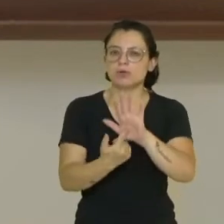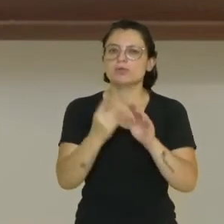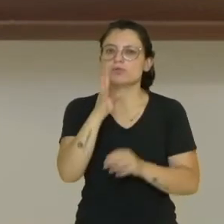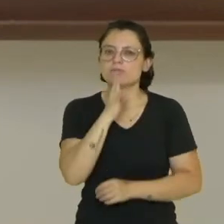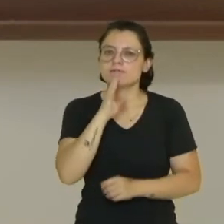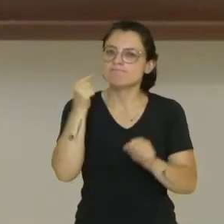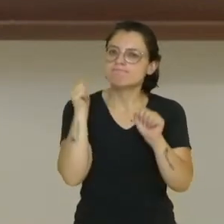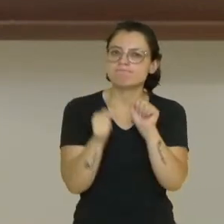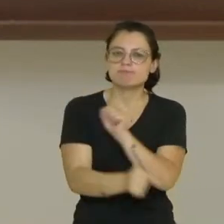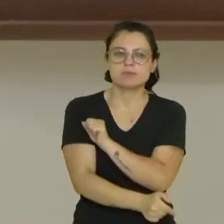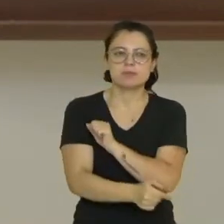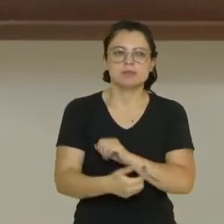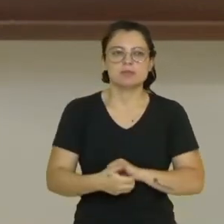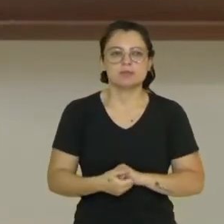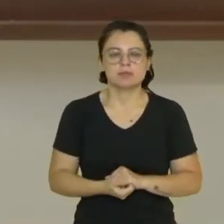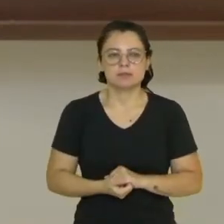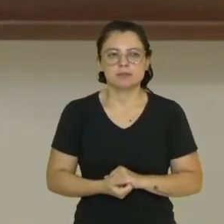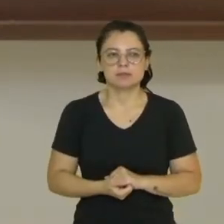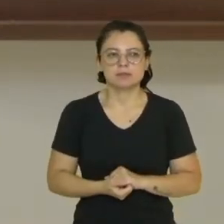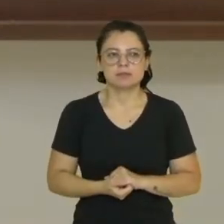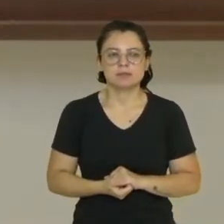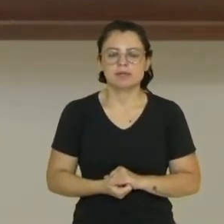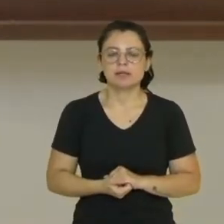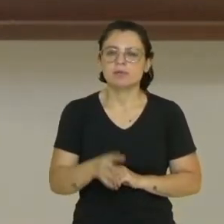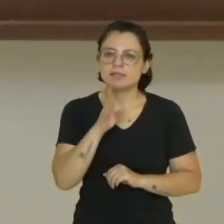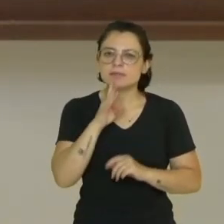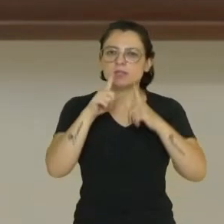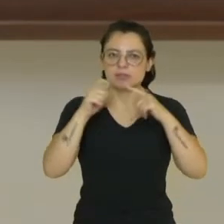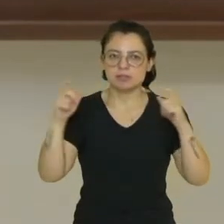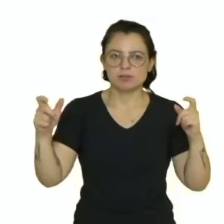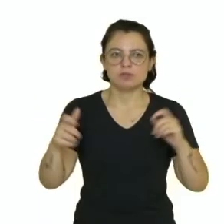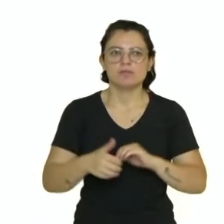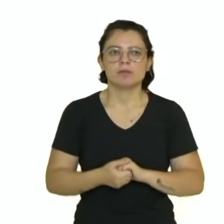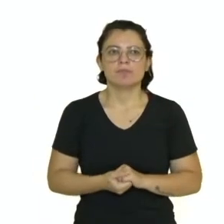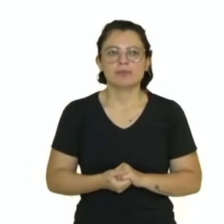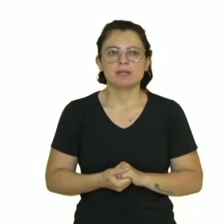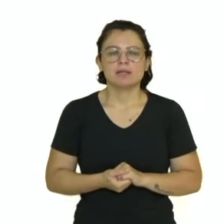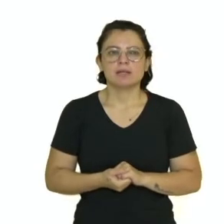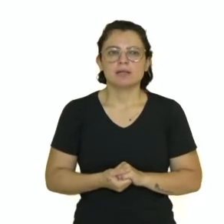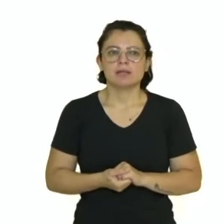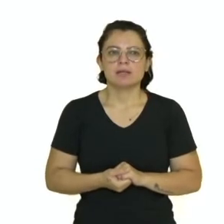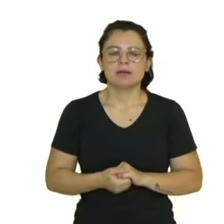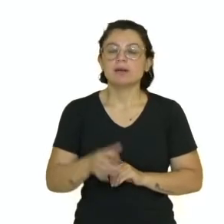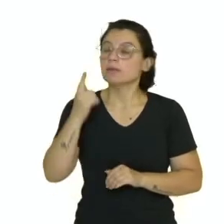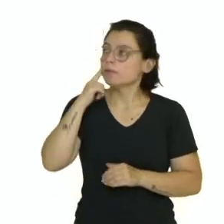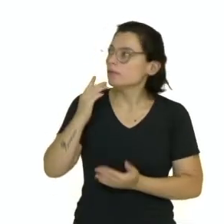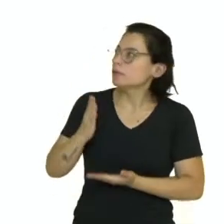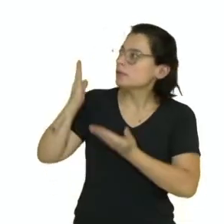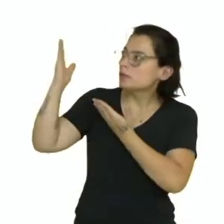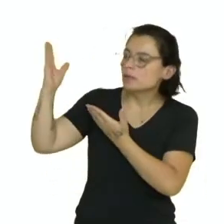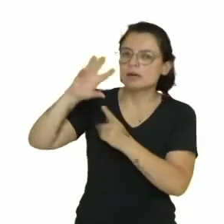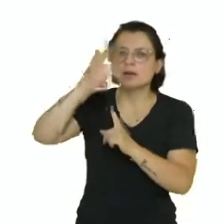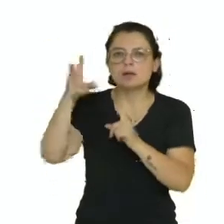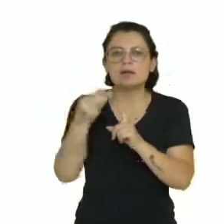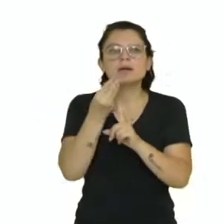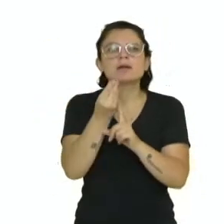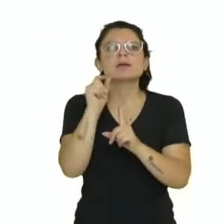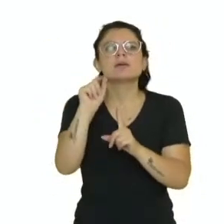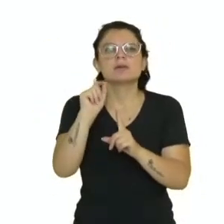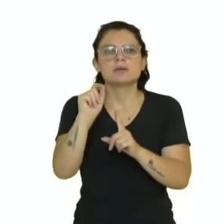povo tinha, um grande desenvolvimento científico, a gente pode dizer, tá? E aqui, ó, a arte tinha como